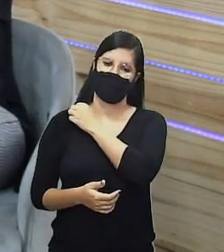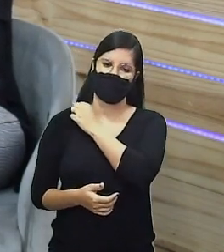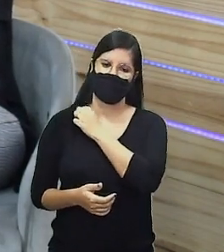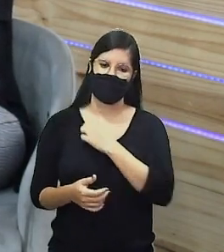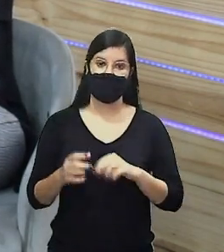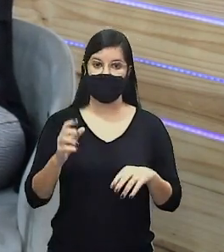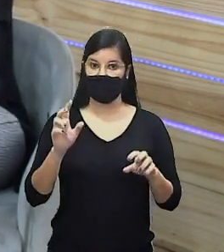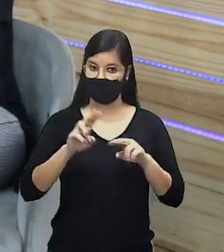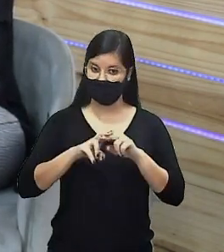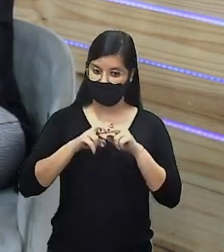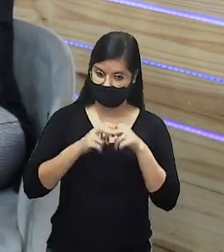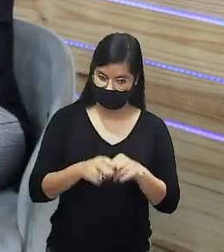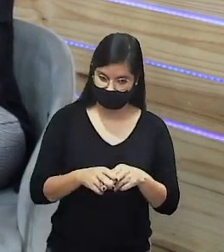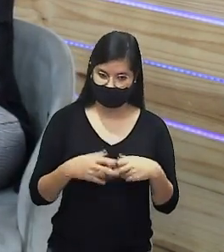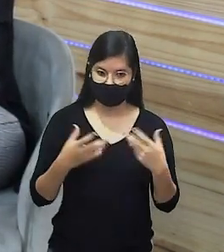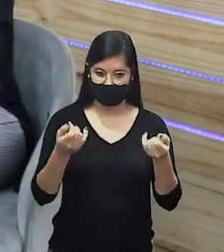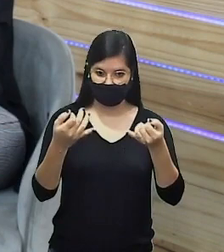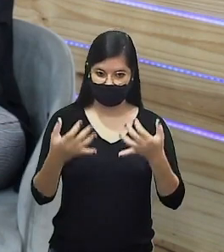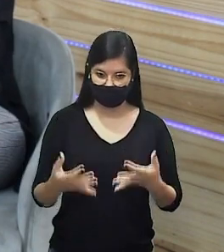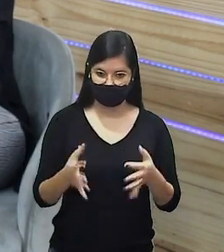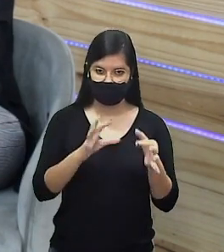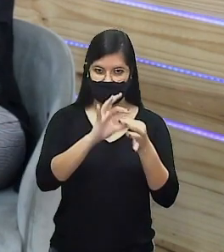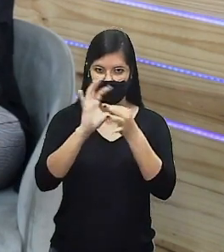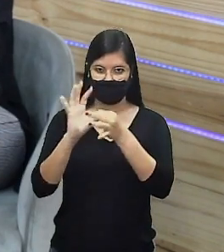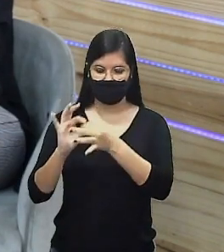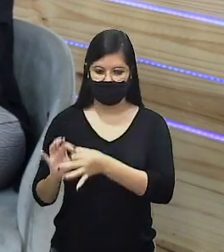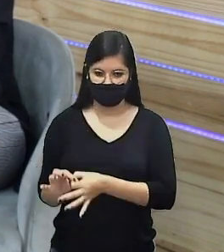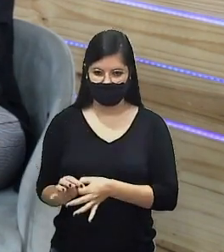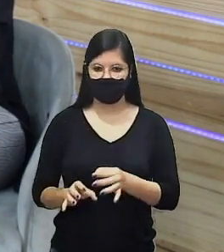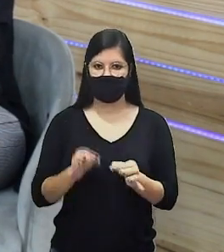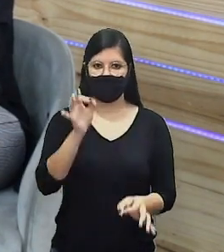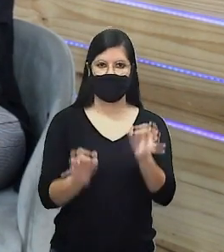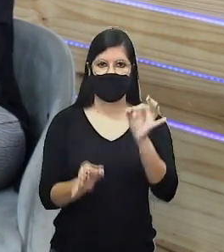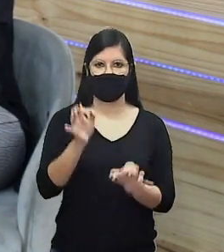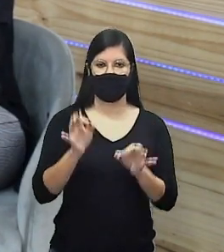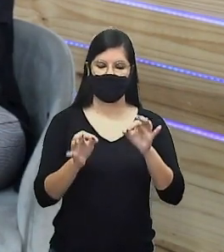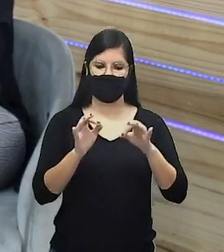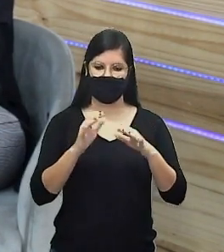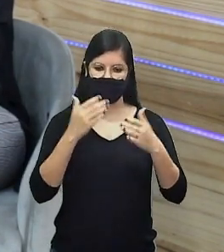sobre isso, né? Ainda falando nesse contexto desse tribunal do Facebook,